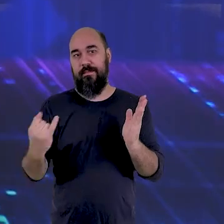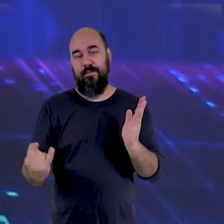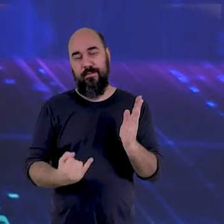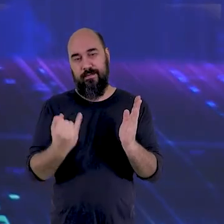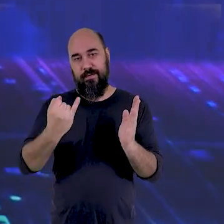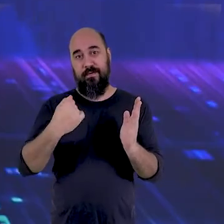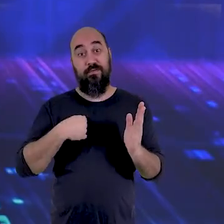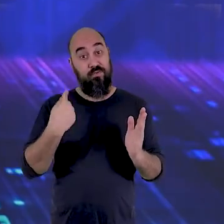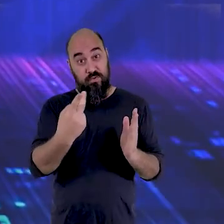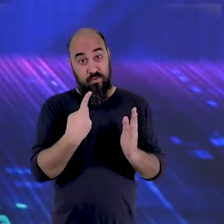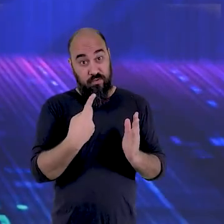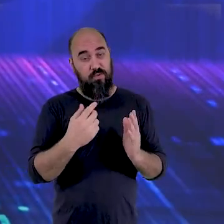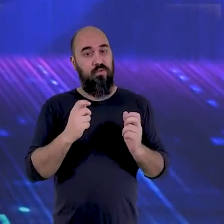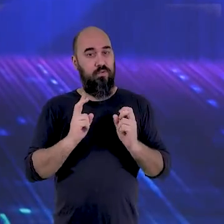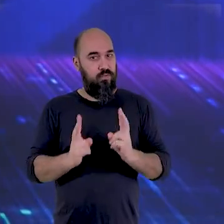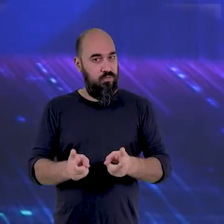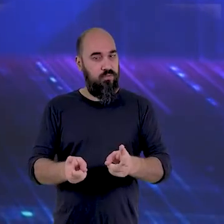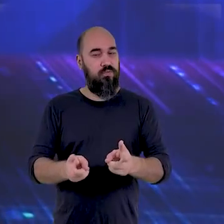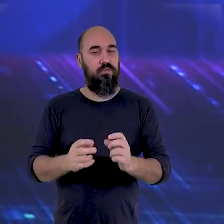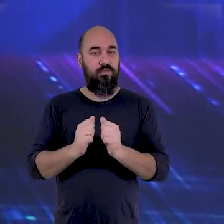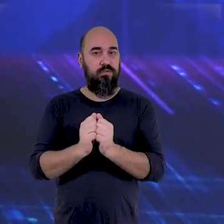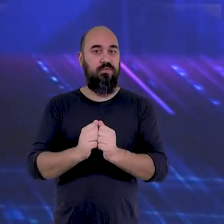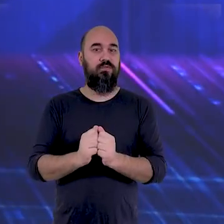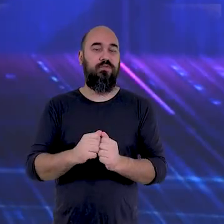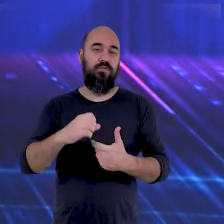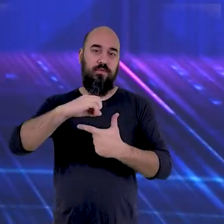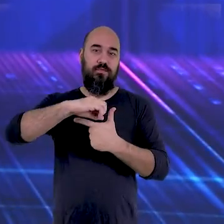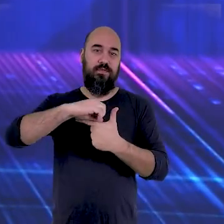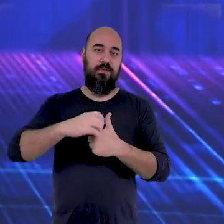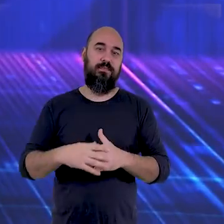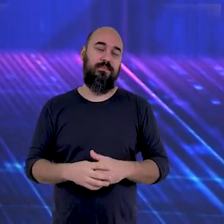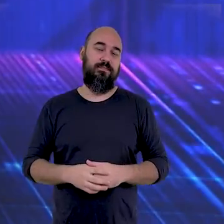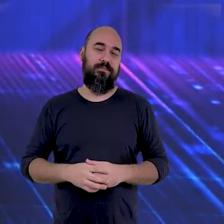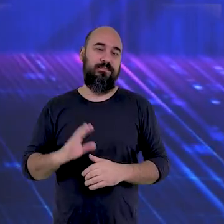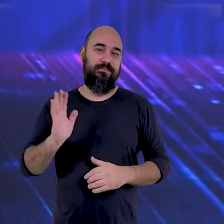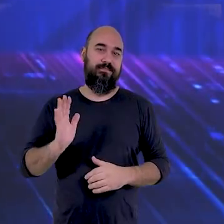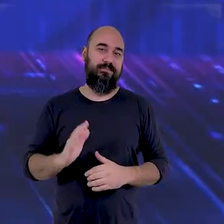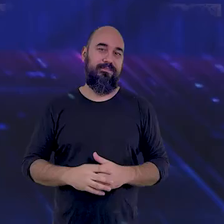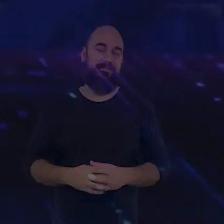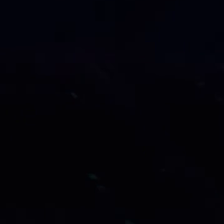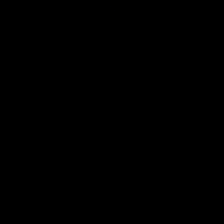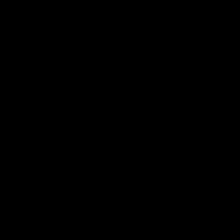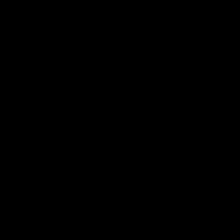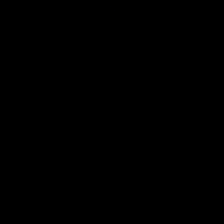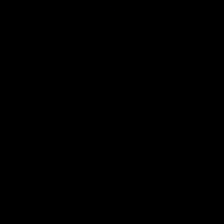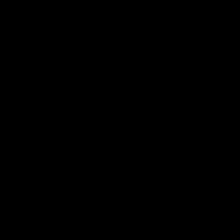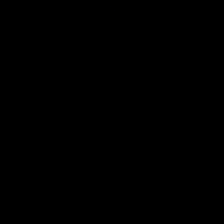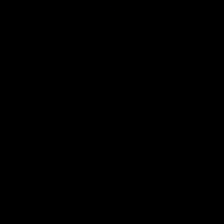Palavra de Deus e a gente continua aqui, juntos, na TV Novo Tempo, o canal da Esperança. Até logo.